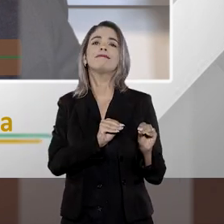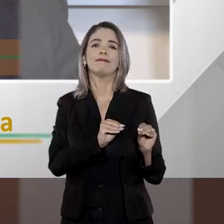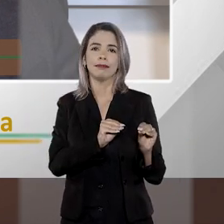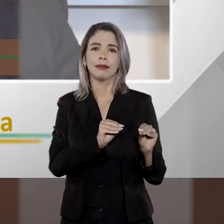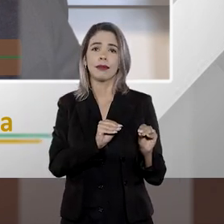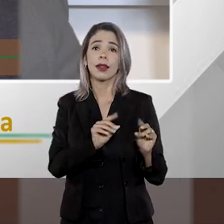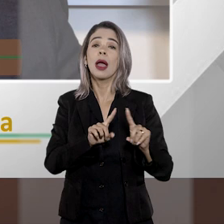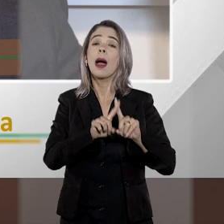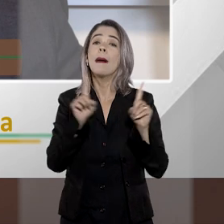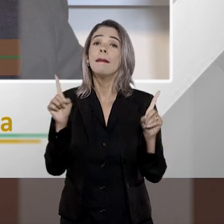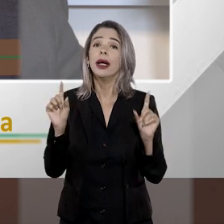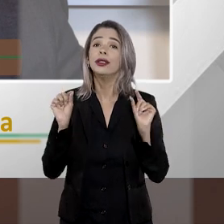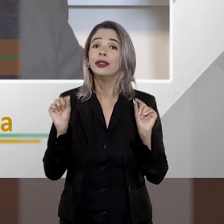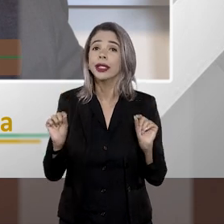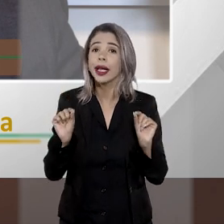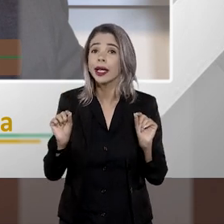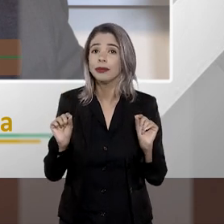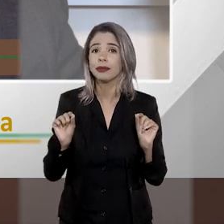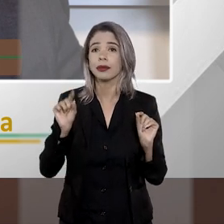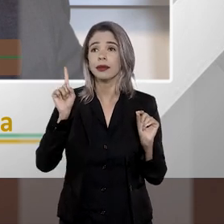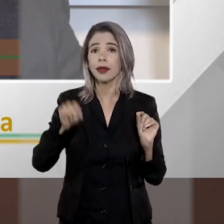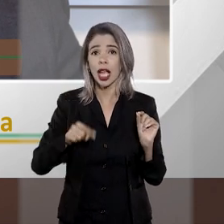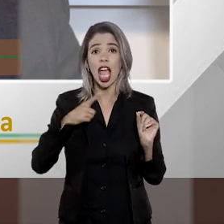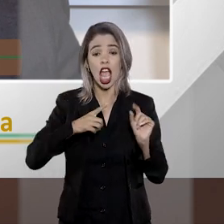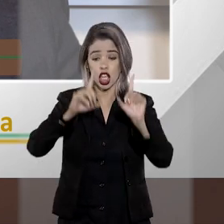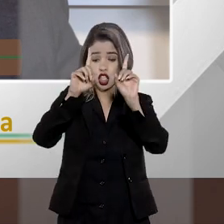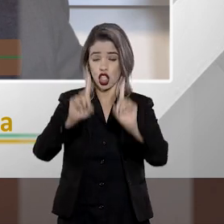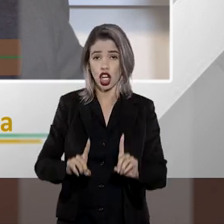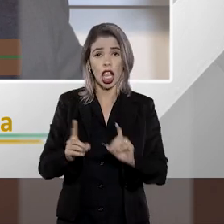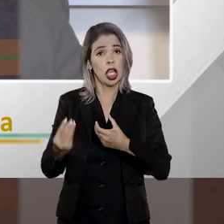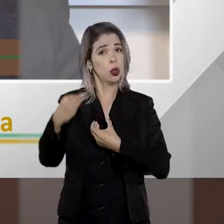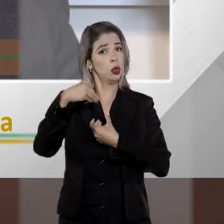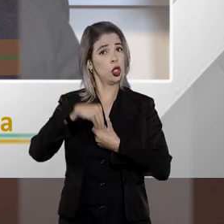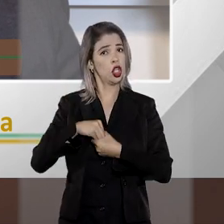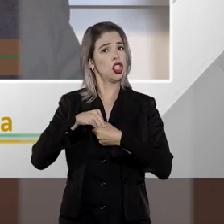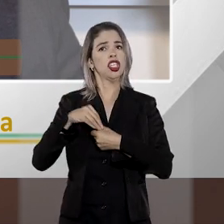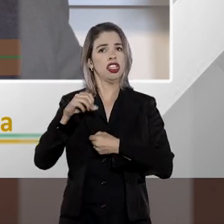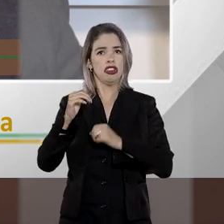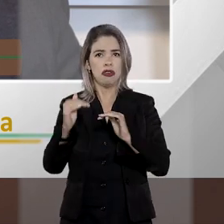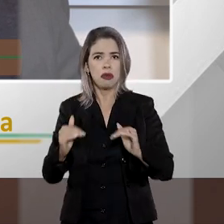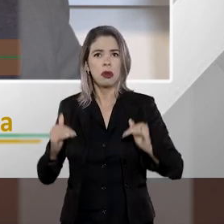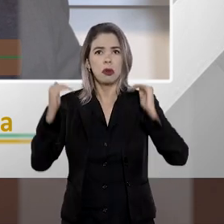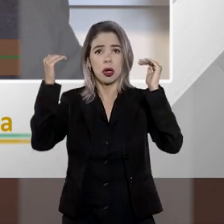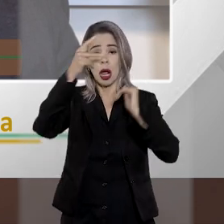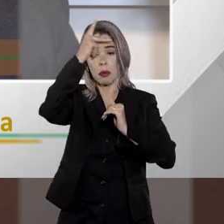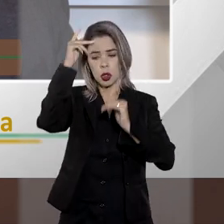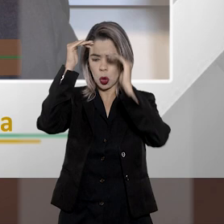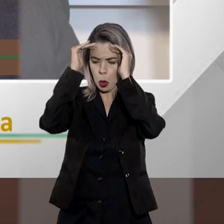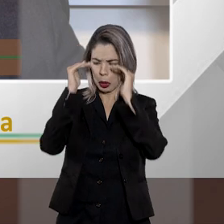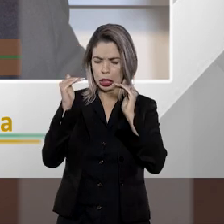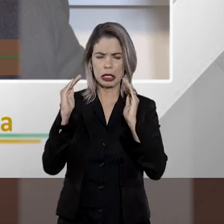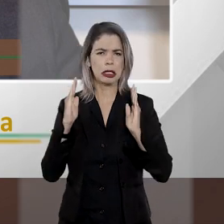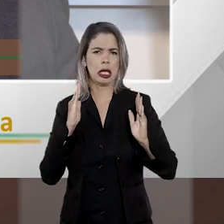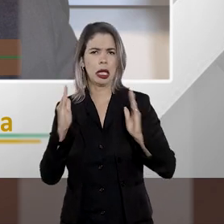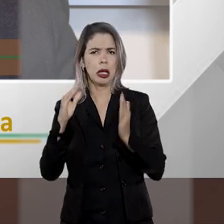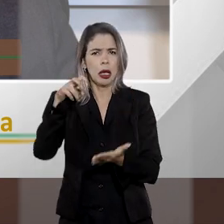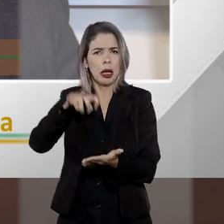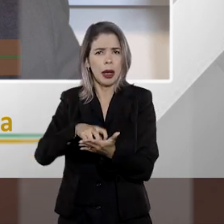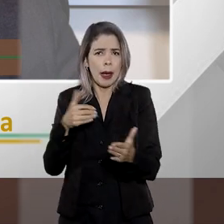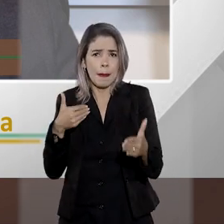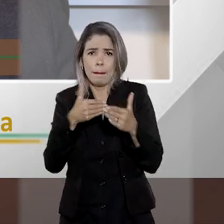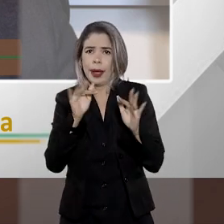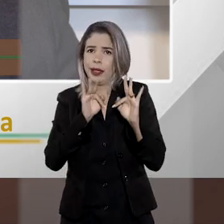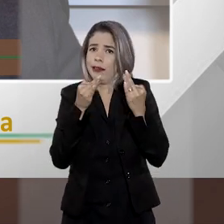transferência. Não se pode dizer, então, validamente, que se trata de um direito subjetivo absoluto do condenado cumprir a pena perto dos